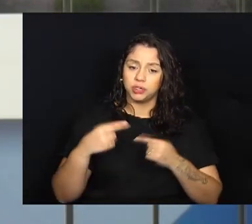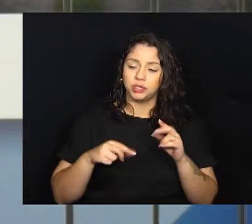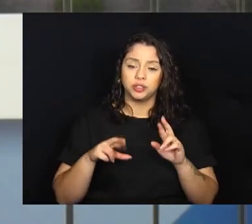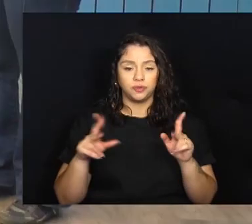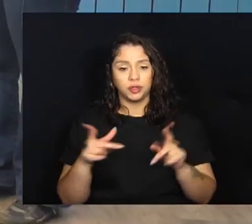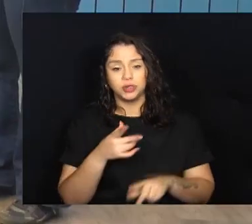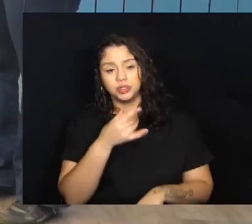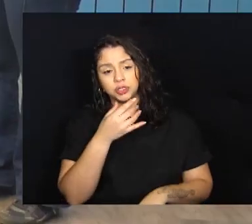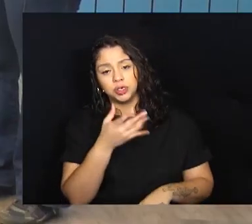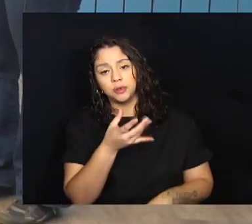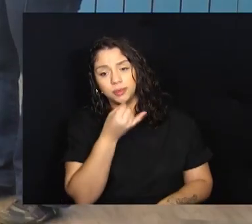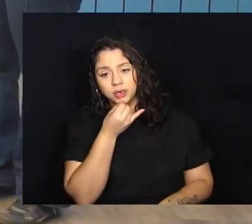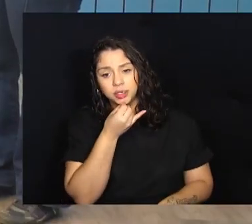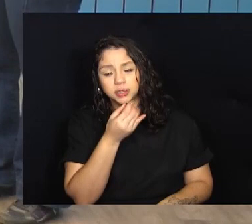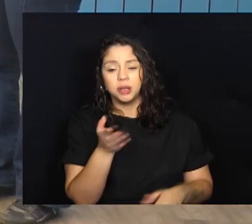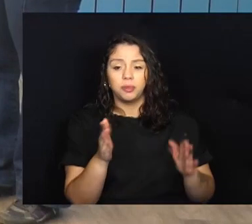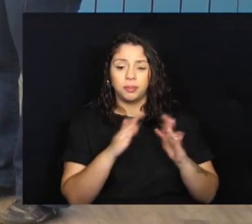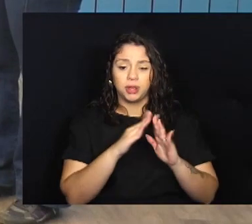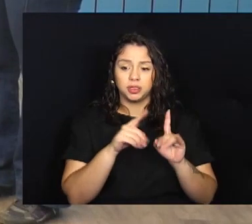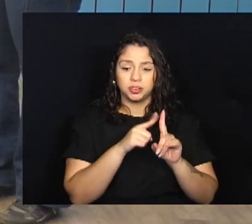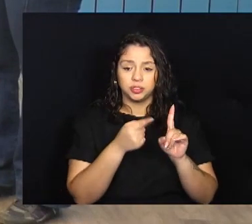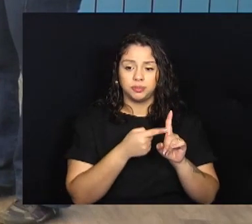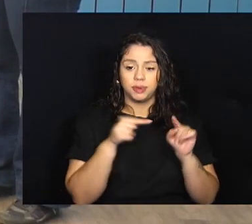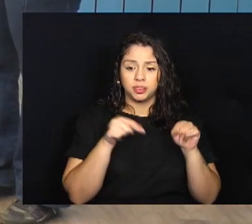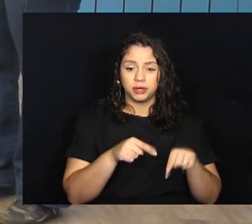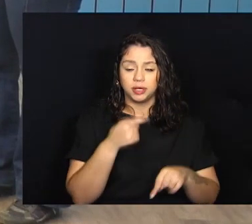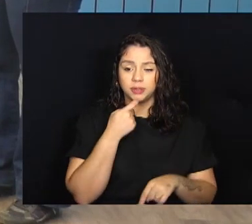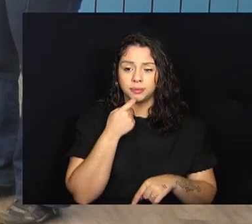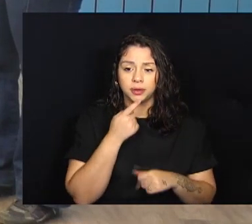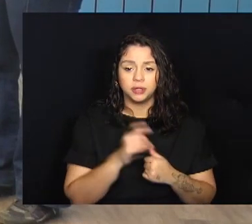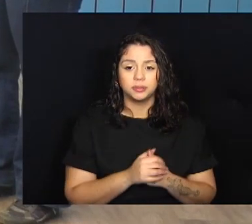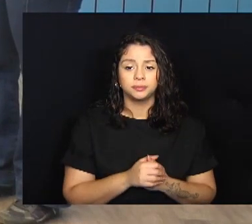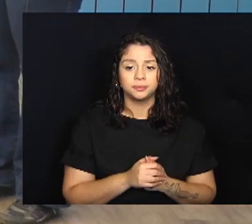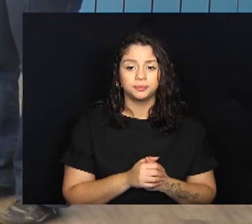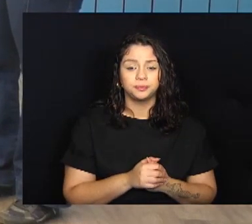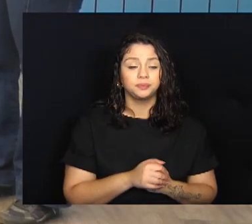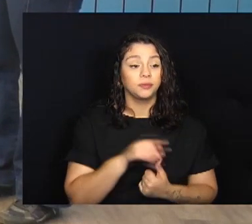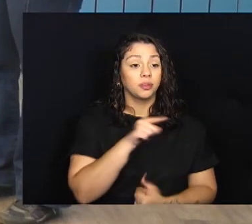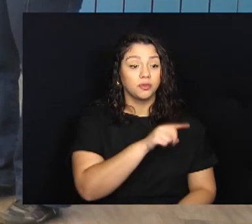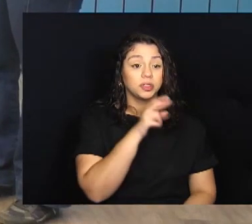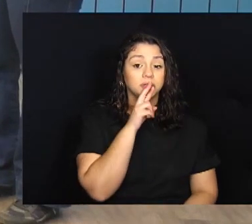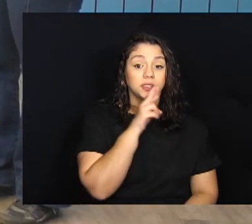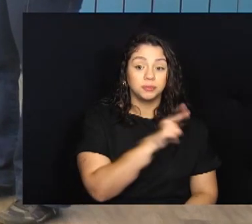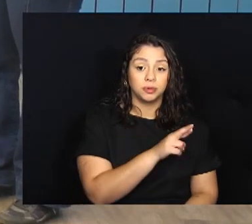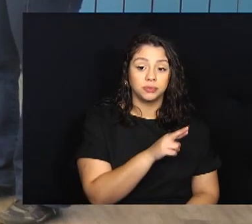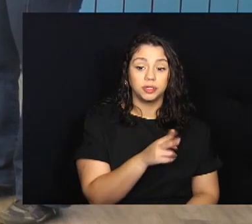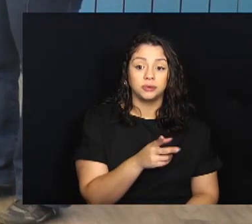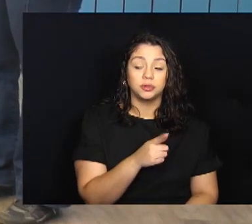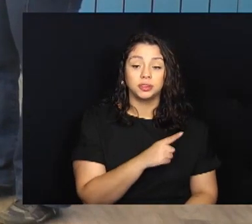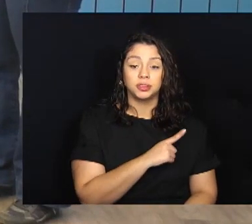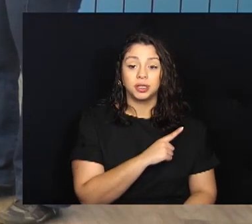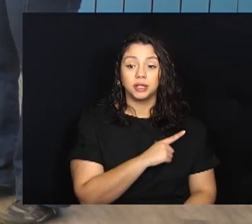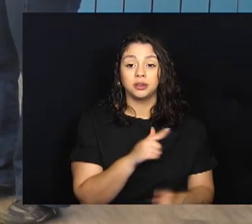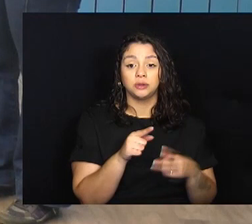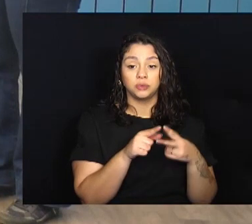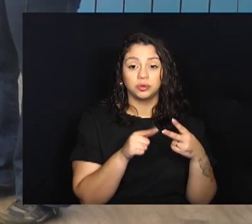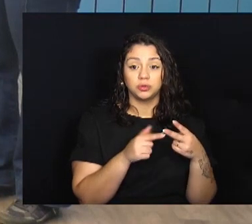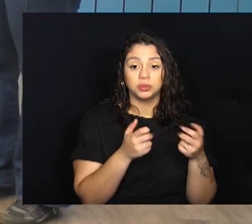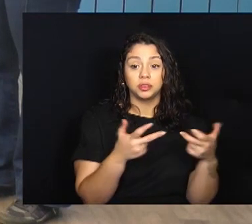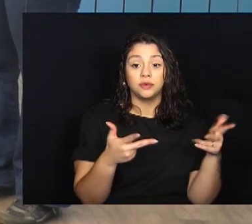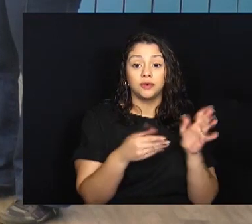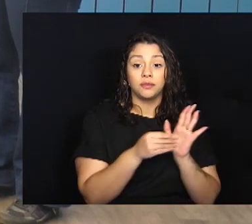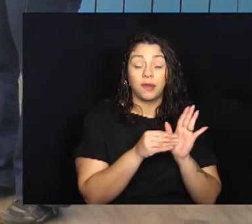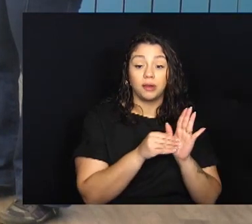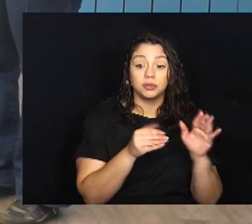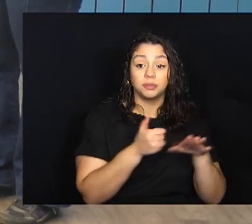uma casa de parto em Campinas. Duas questões de acordo com essa sua resposta. Quando você fala dessa falta de profissionais e quando